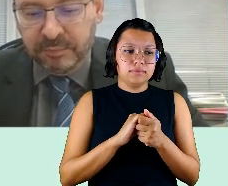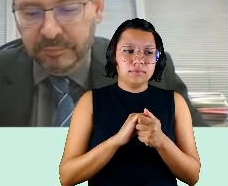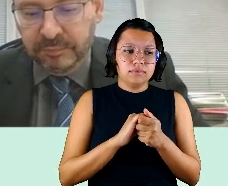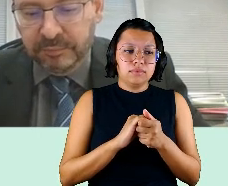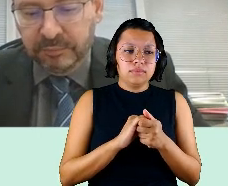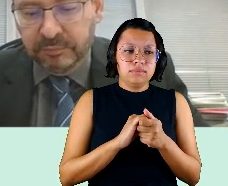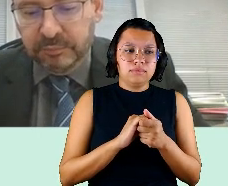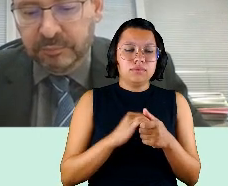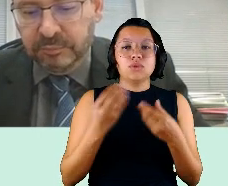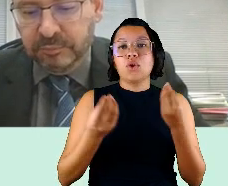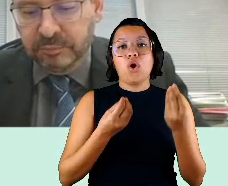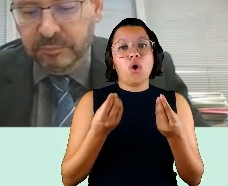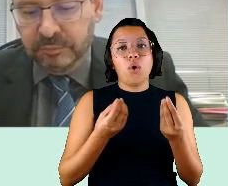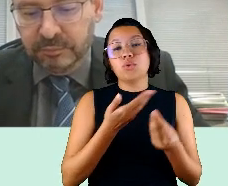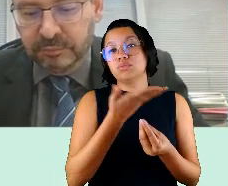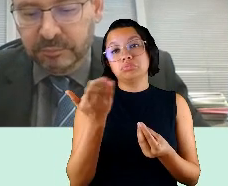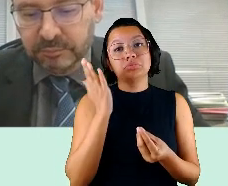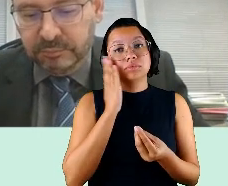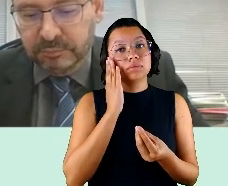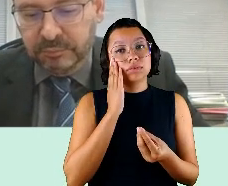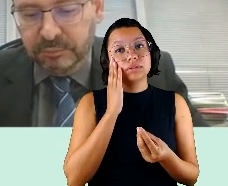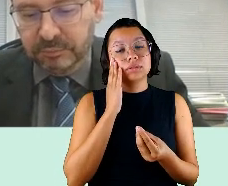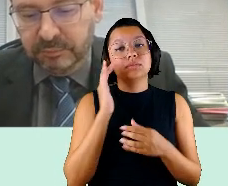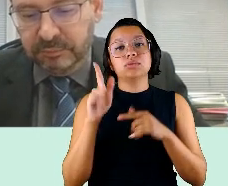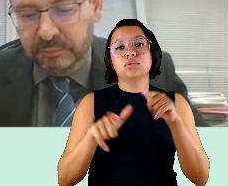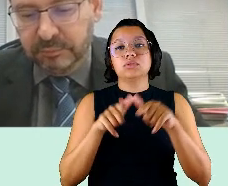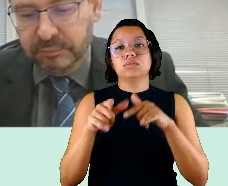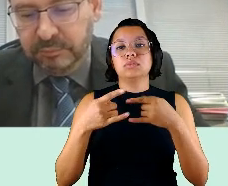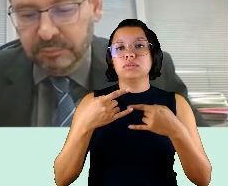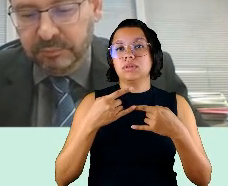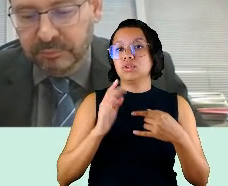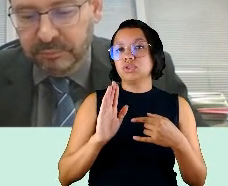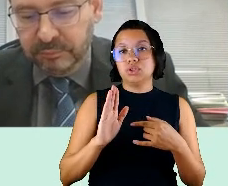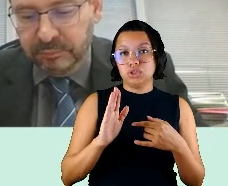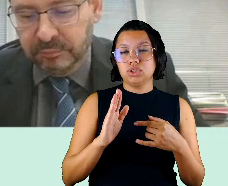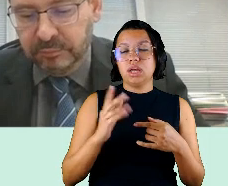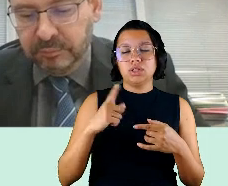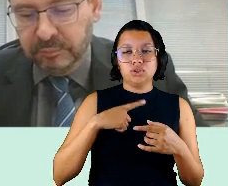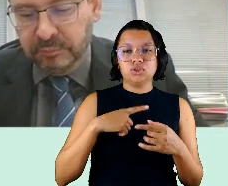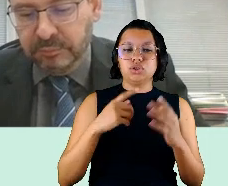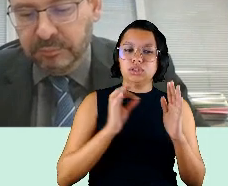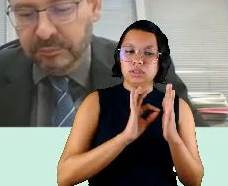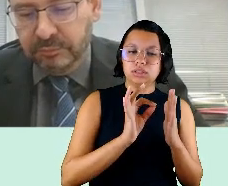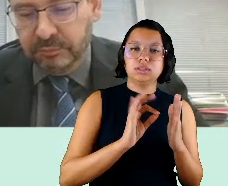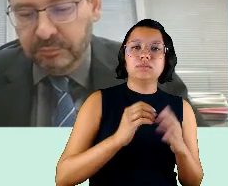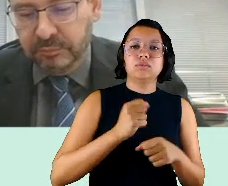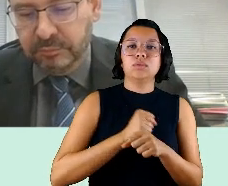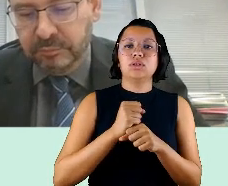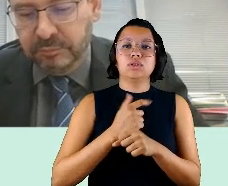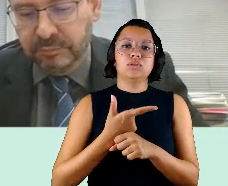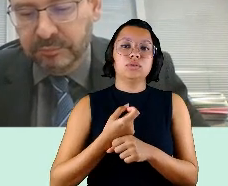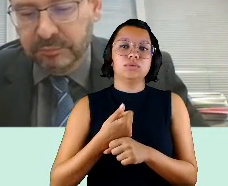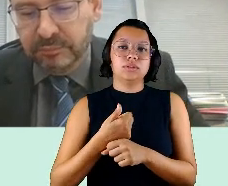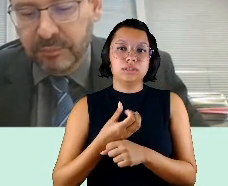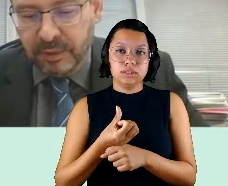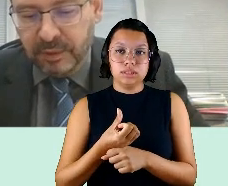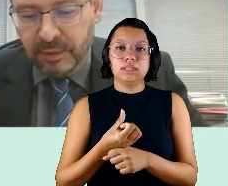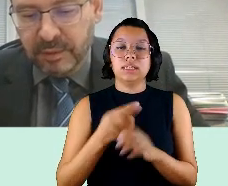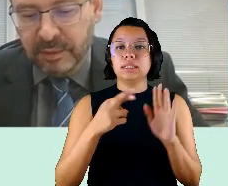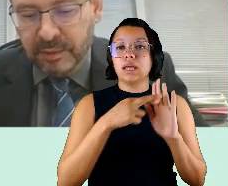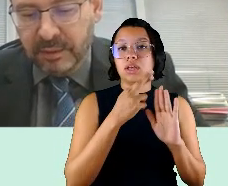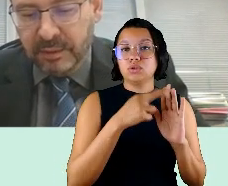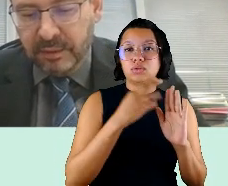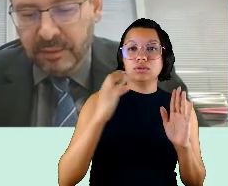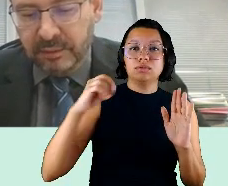Como os senhores sabem, né, o teletrabalho já foi disciplinado em 2016 pelo CNJ, a resolução